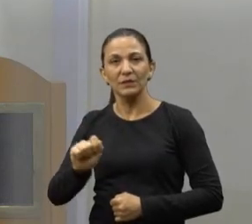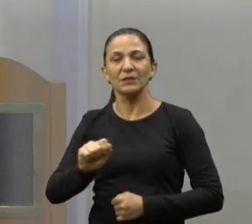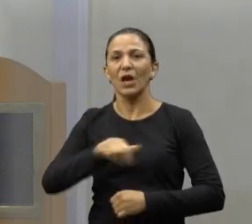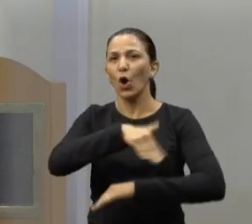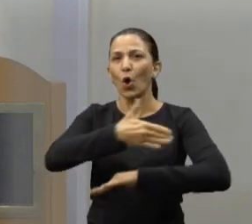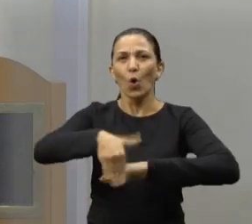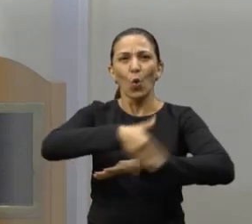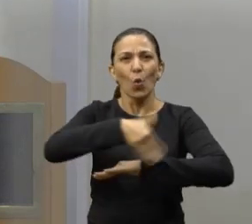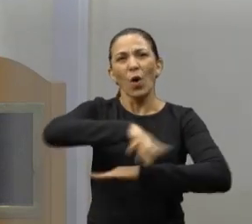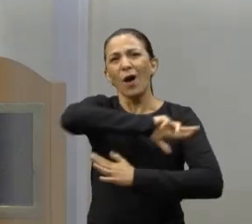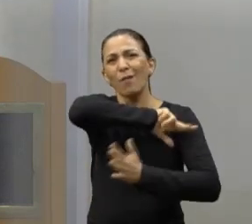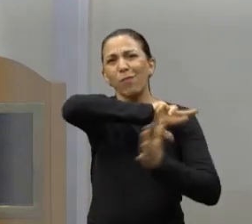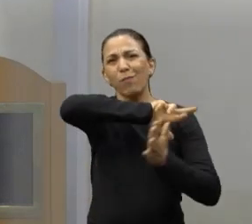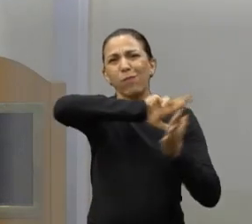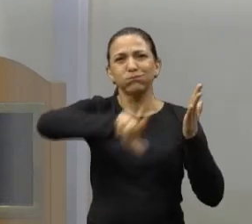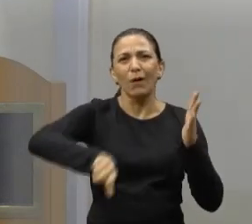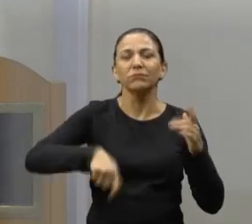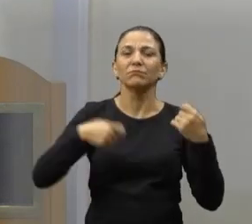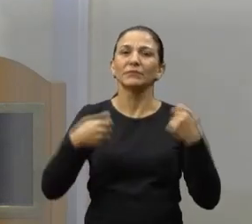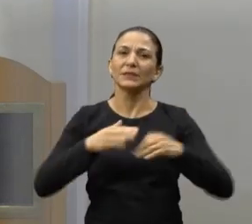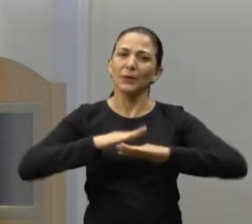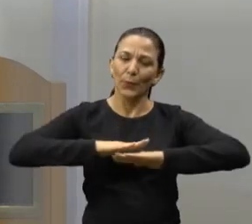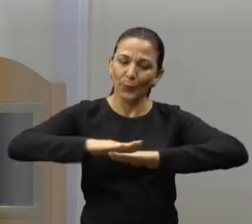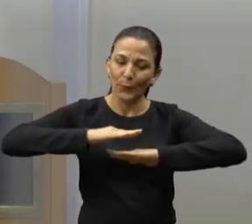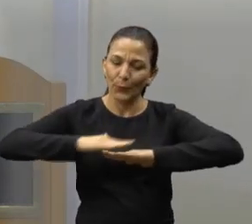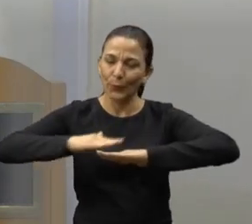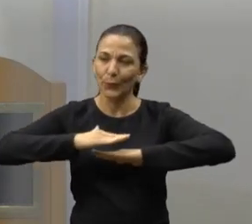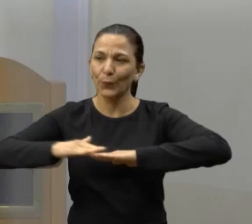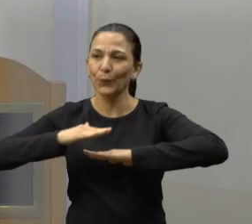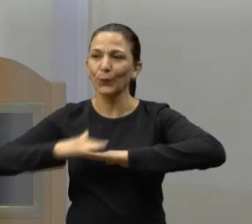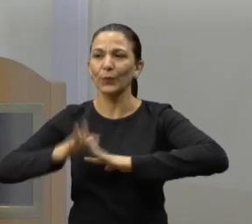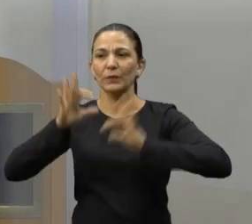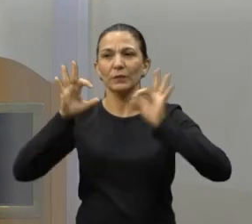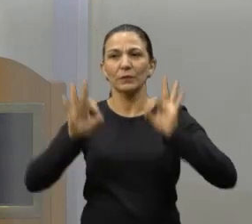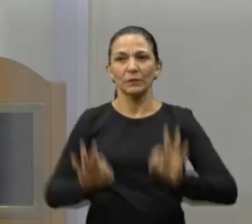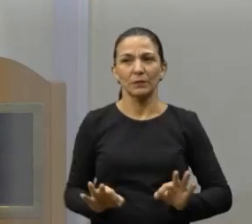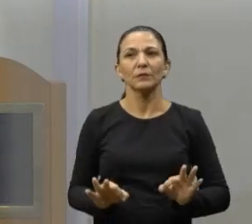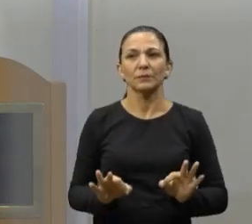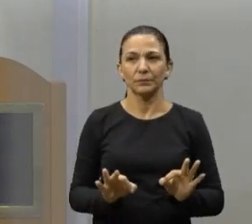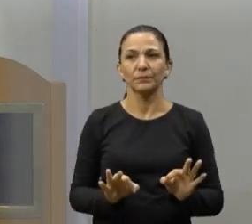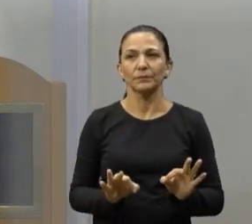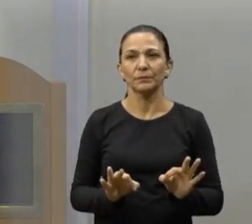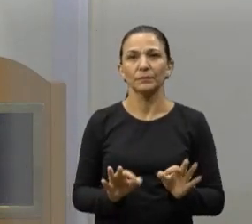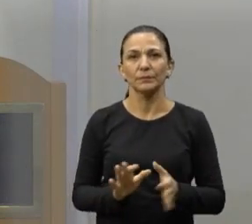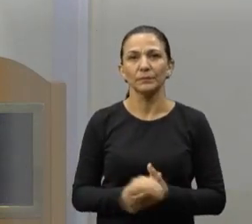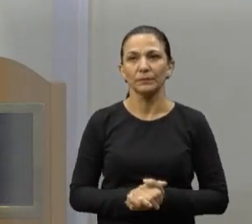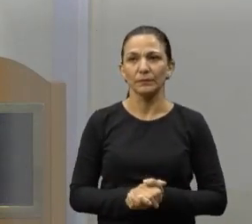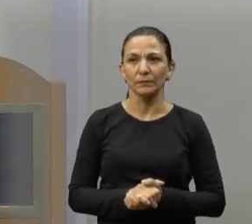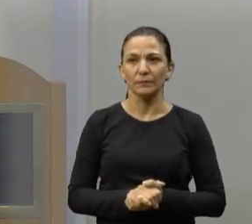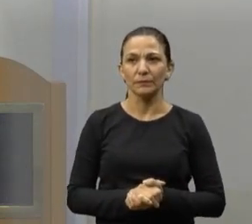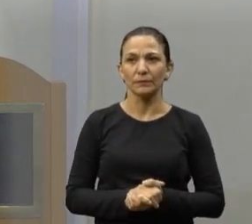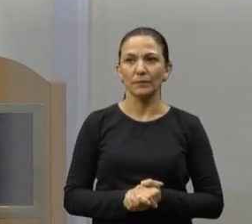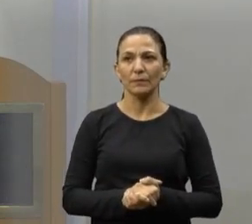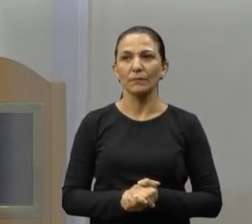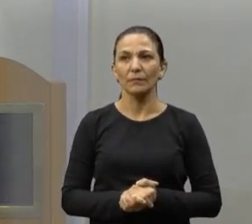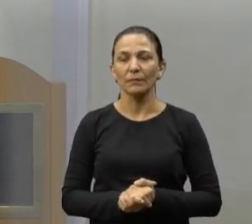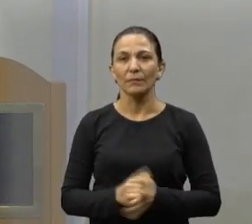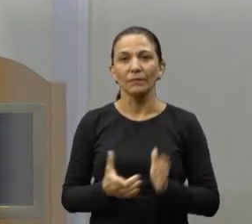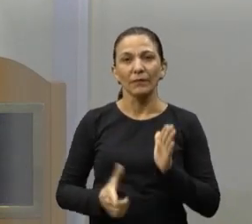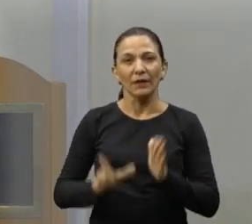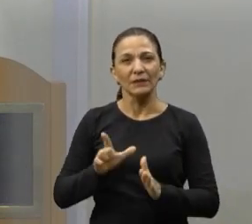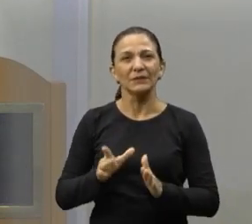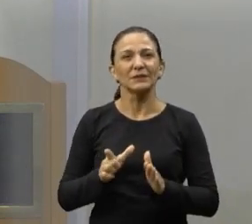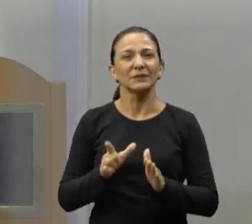Arantes mas ali nas nas adjacentes né que tem o José Salata tem outras ruas ali com uma situação bem